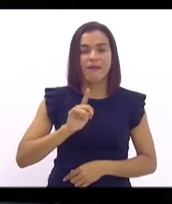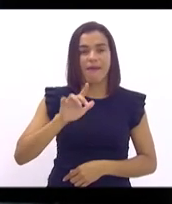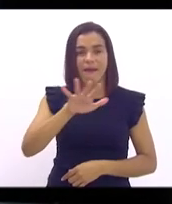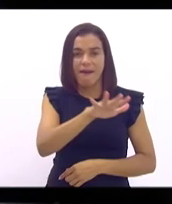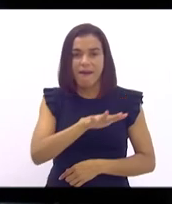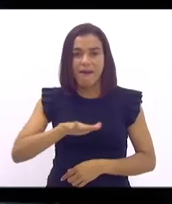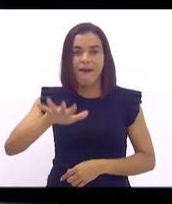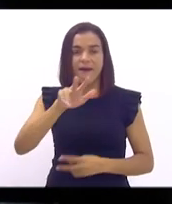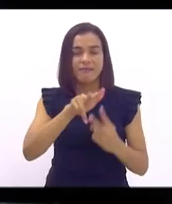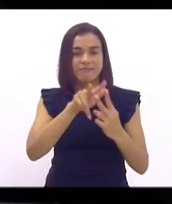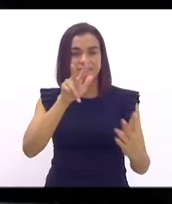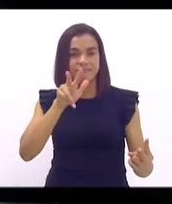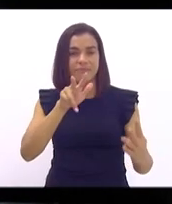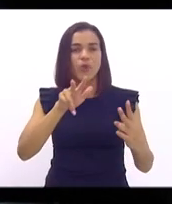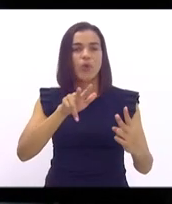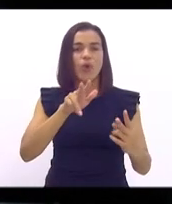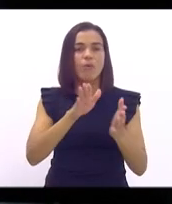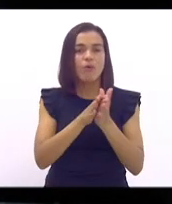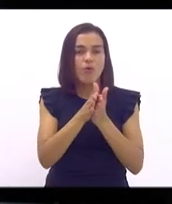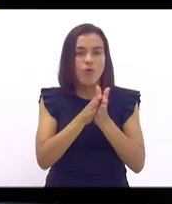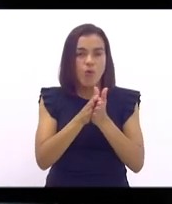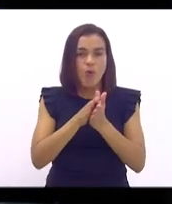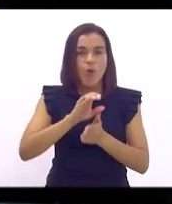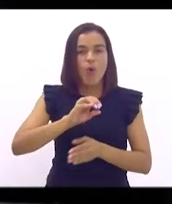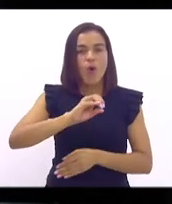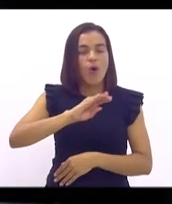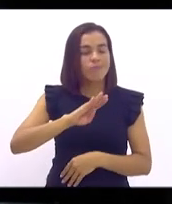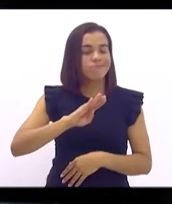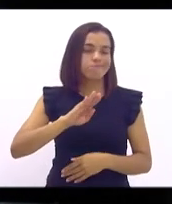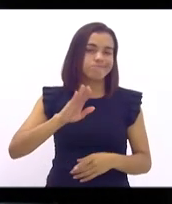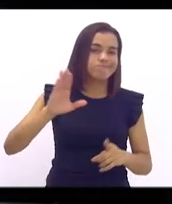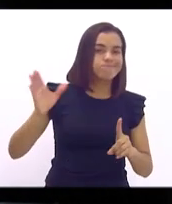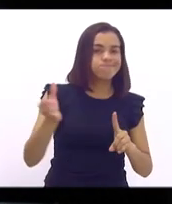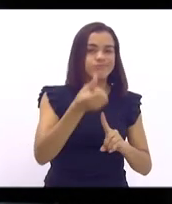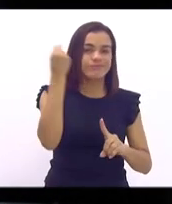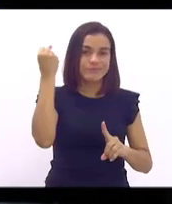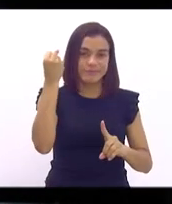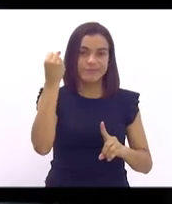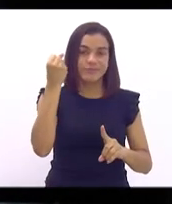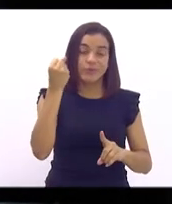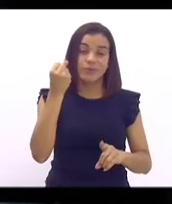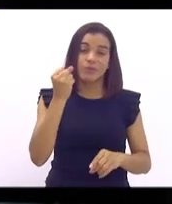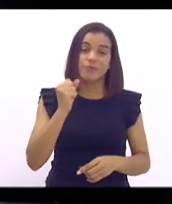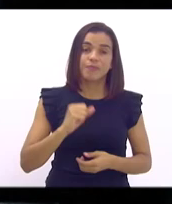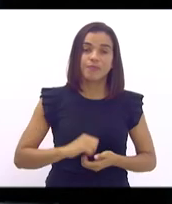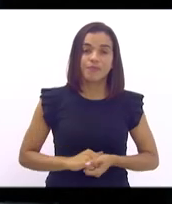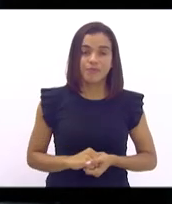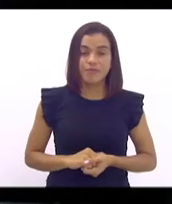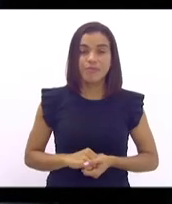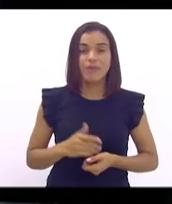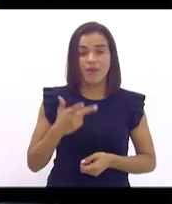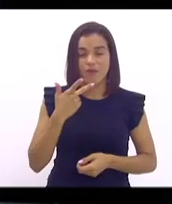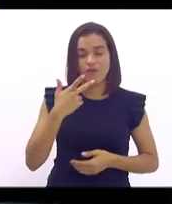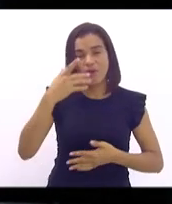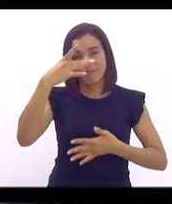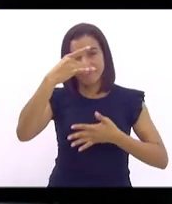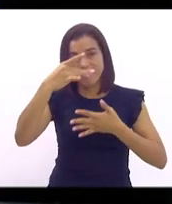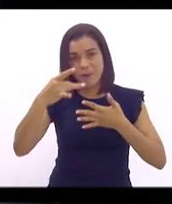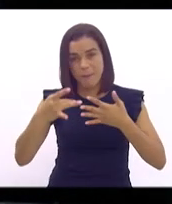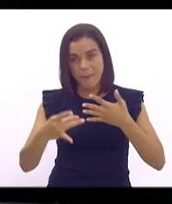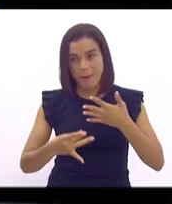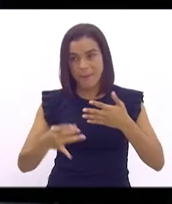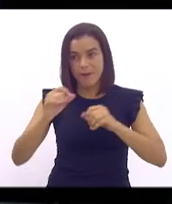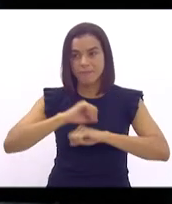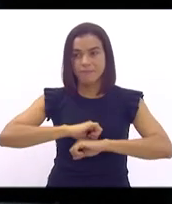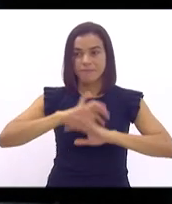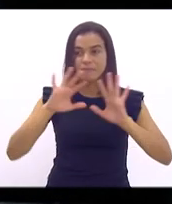virtual como forma de obtenção dessa vantagem ou início dele. Daqui a pouco, na exposição de casos, vai ficar mais